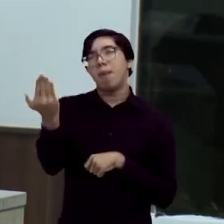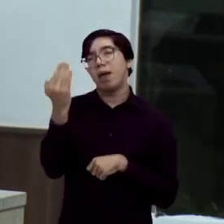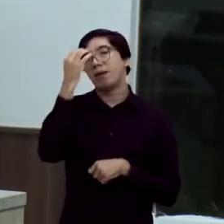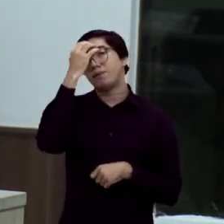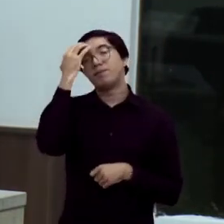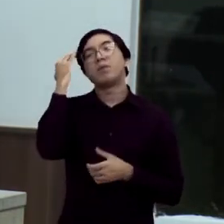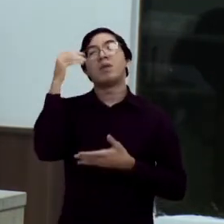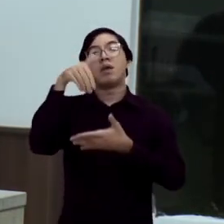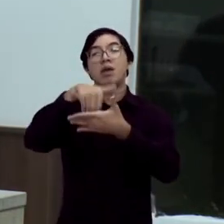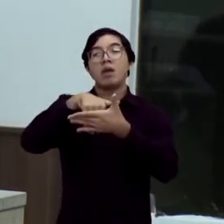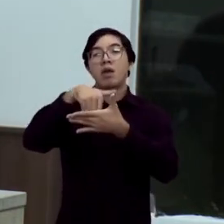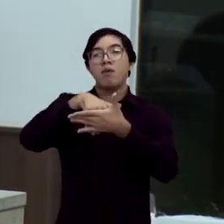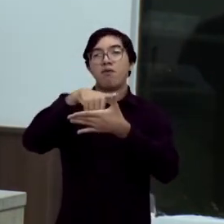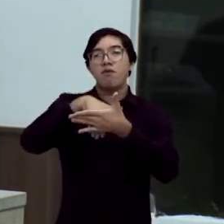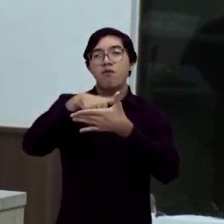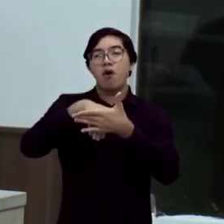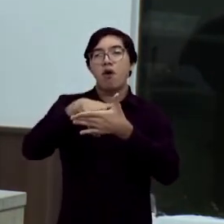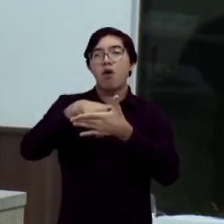votem